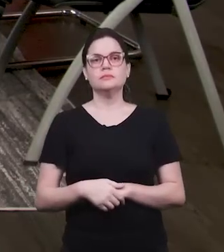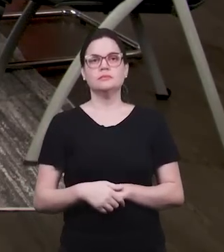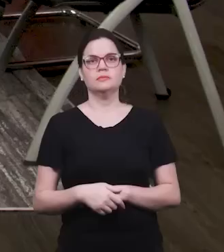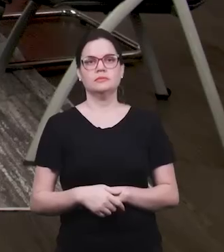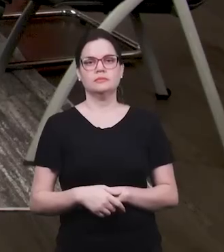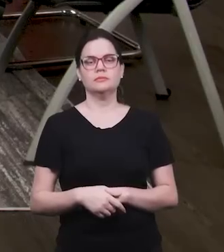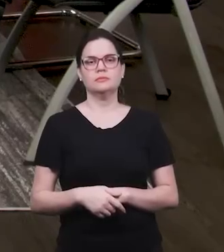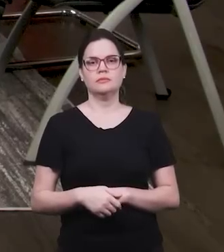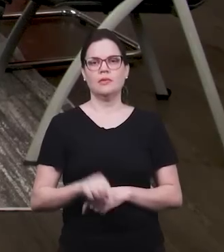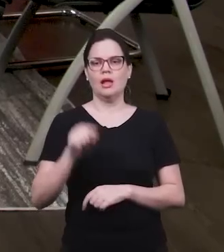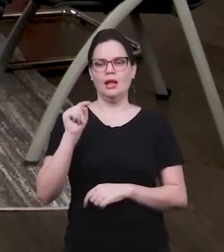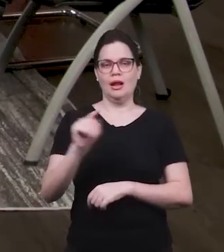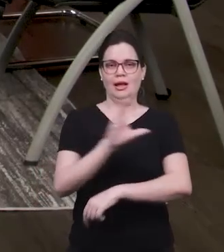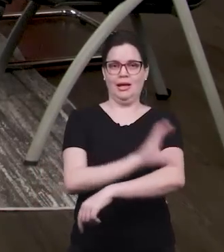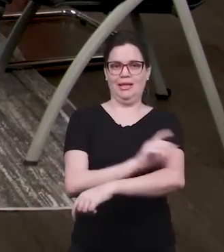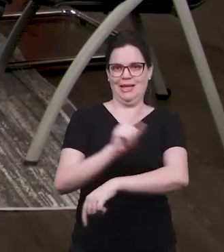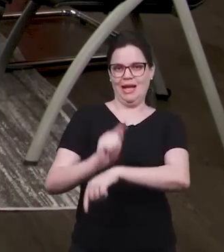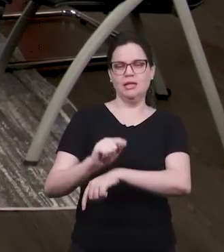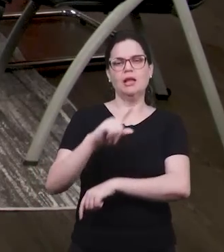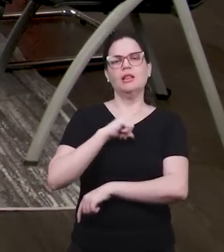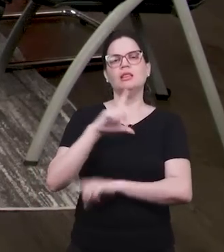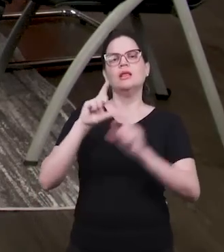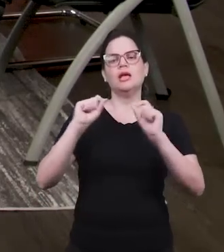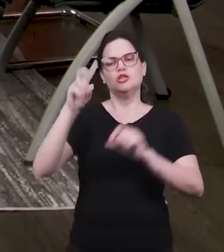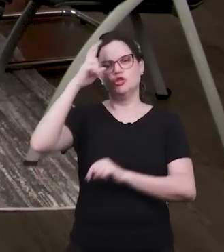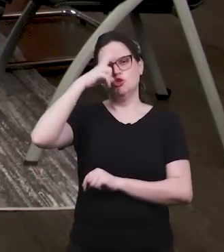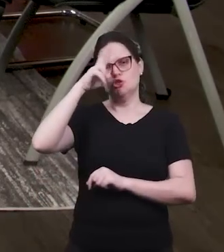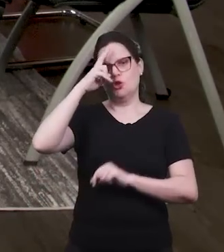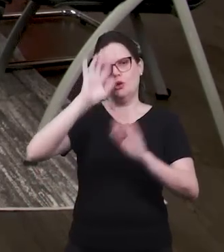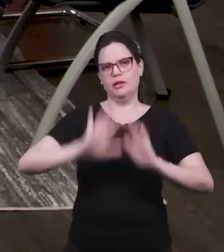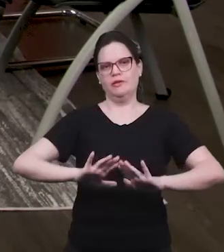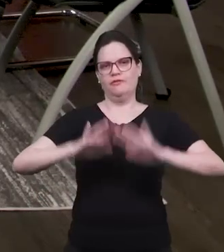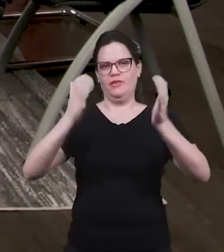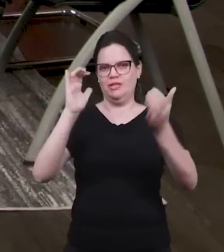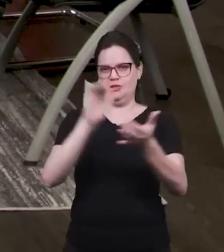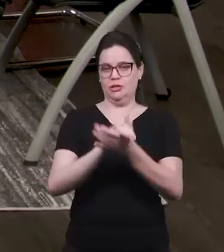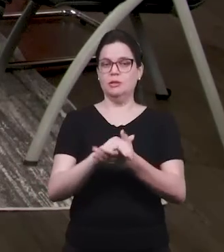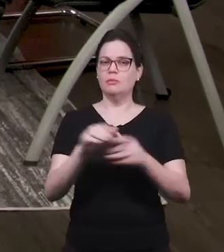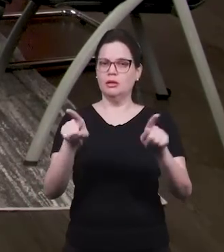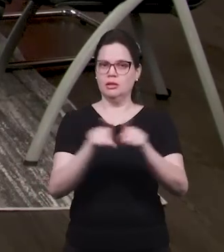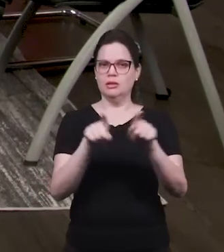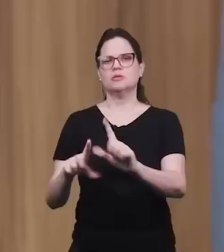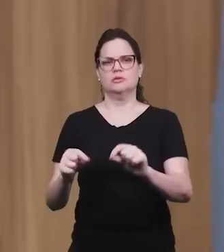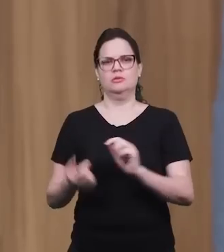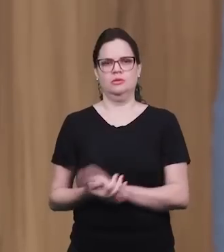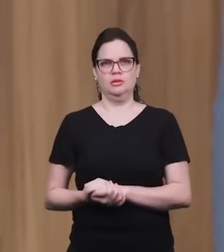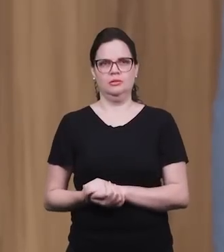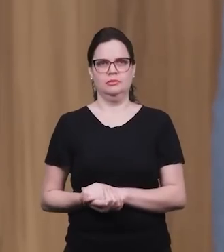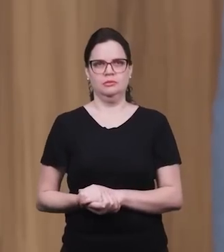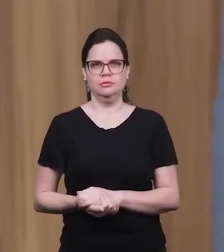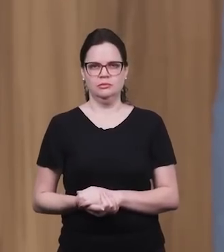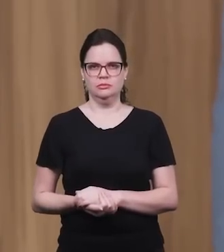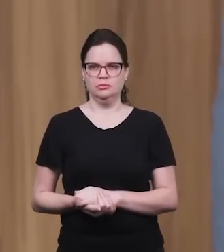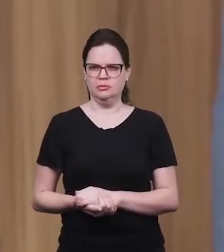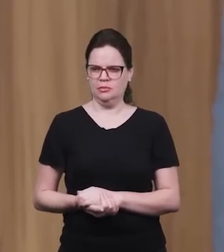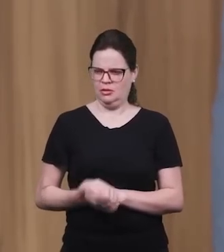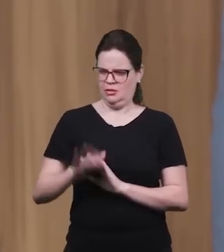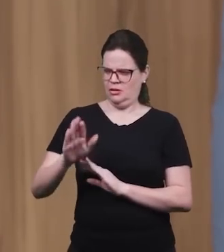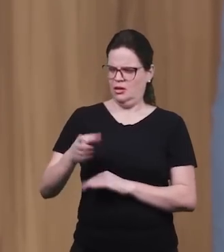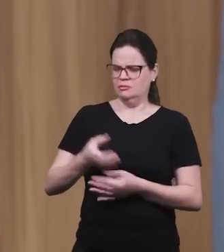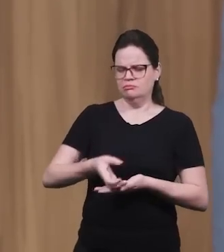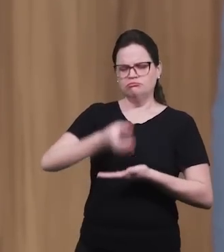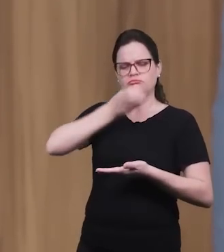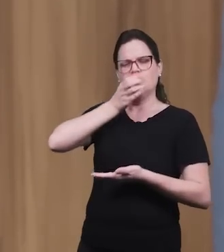falado aqui. Ali, nas bodas de Caná, nós vamos encontrar a história profética da igreja. Mas tu guardaste